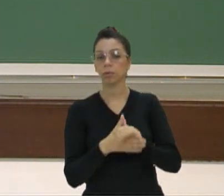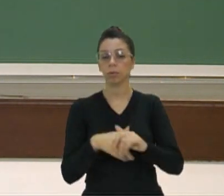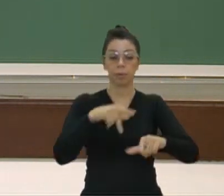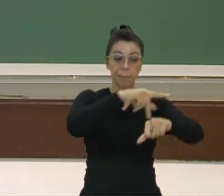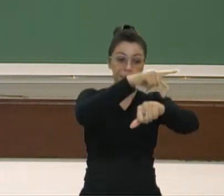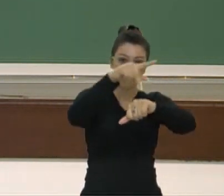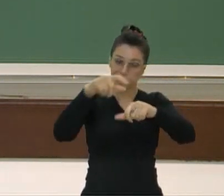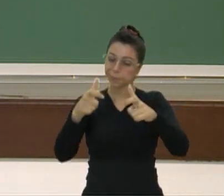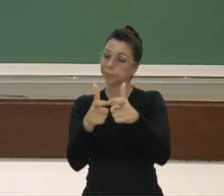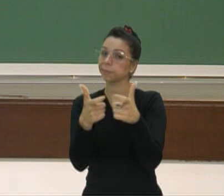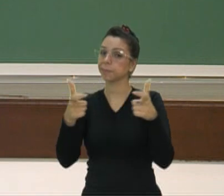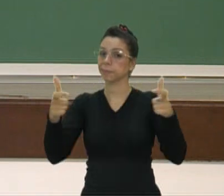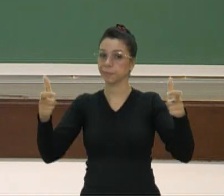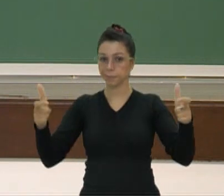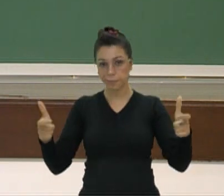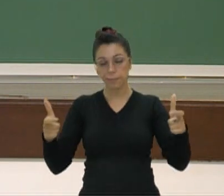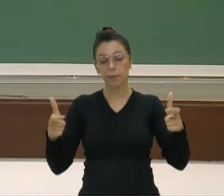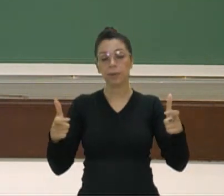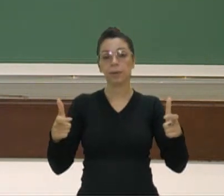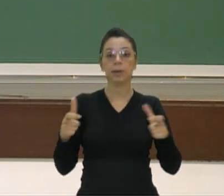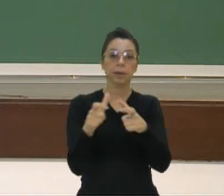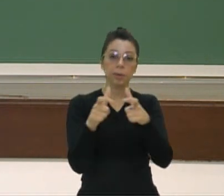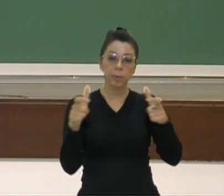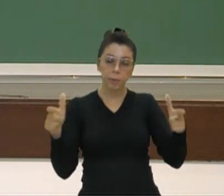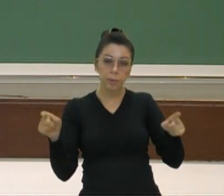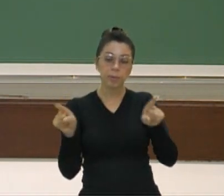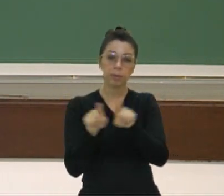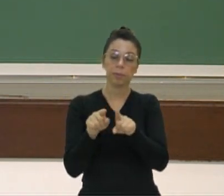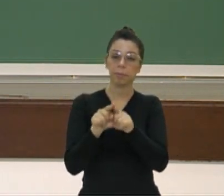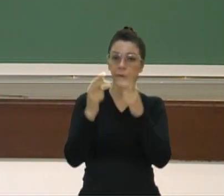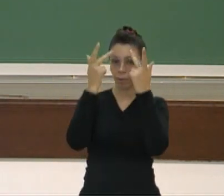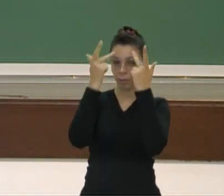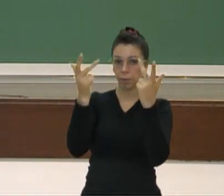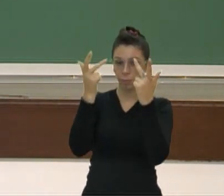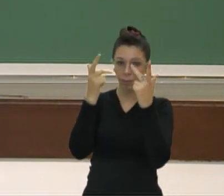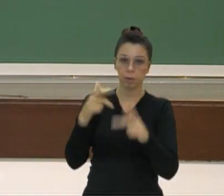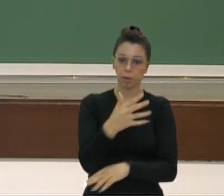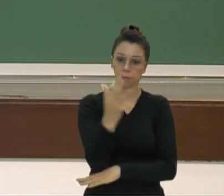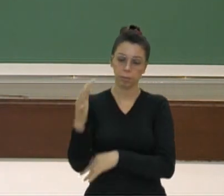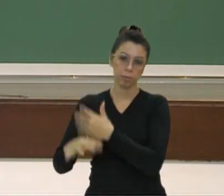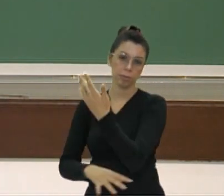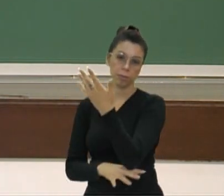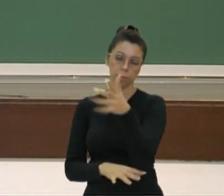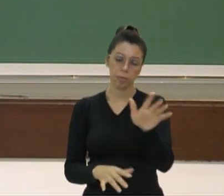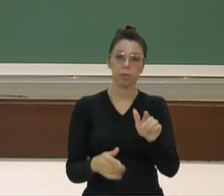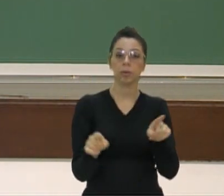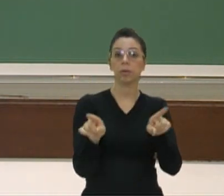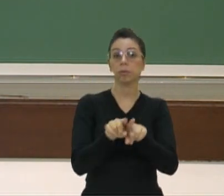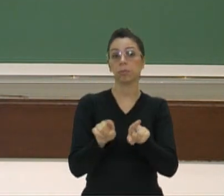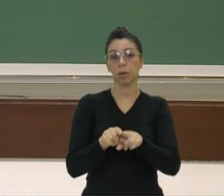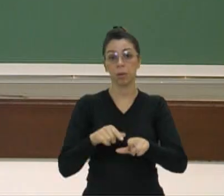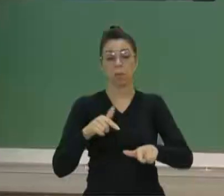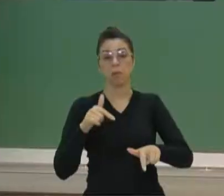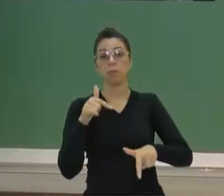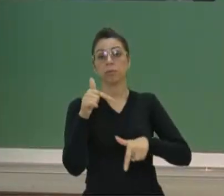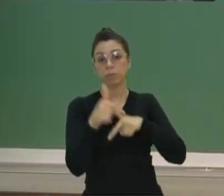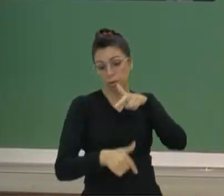países grandes, todos têm grande quantidade de recursos naturais, todos têm uma mão de obra jovem.